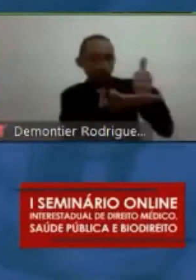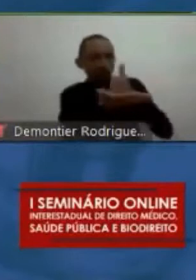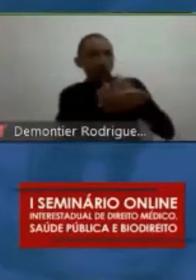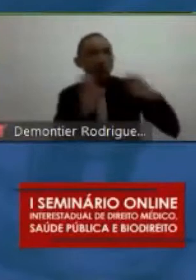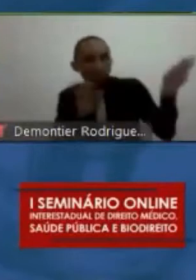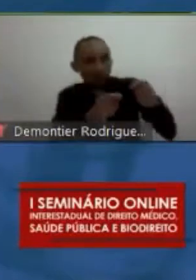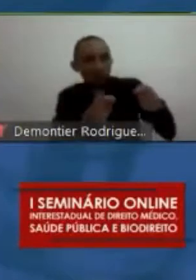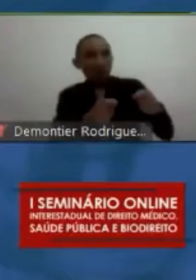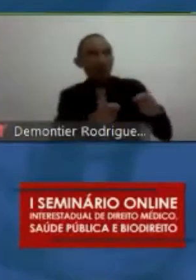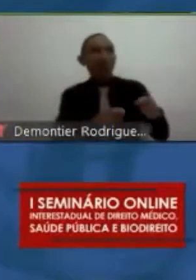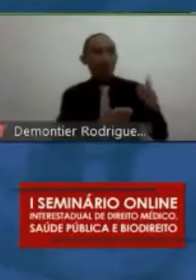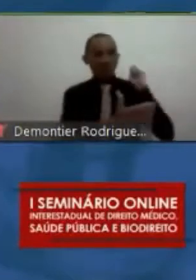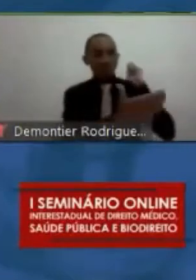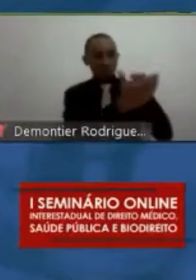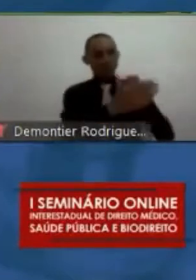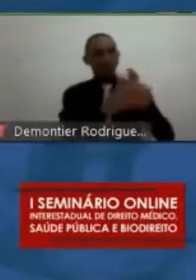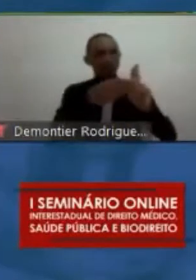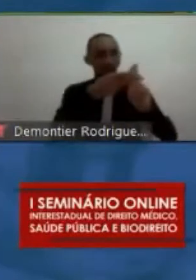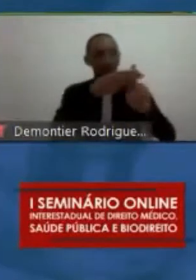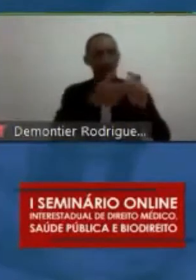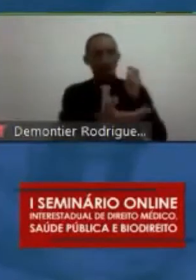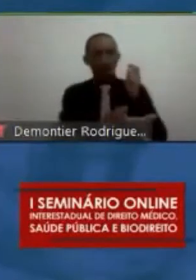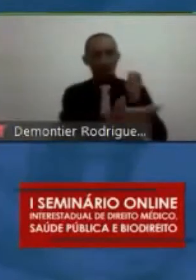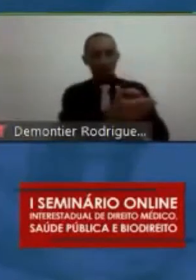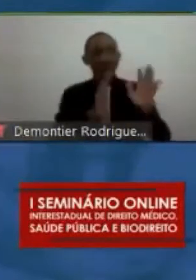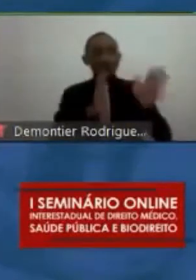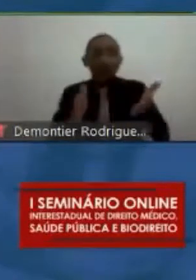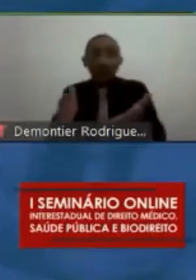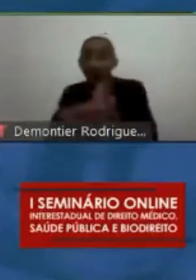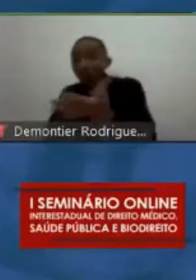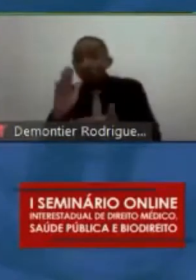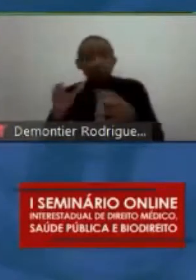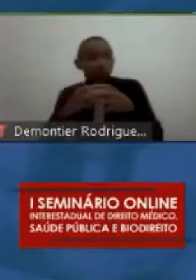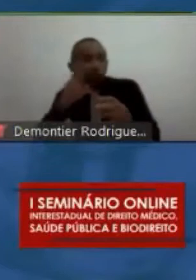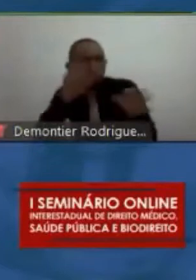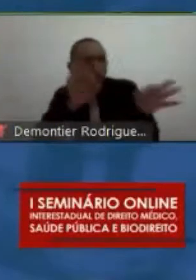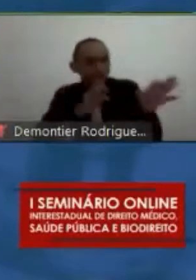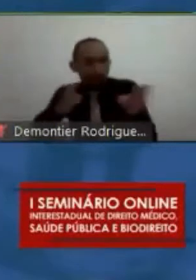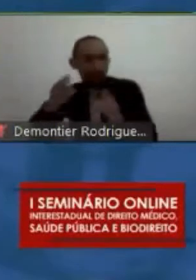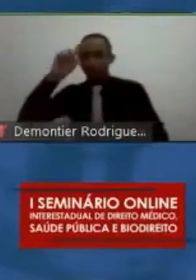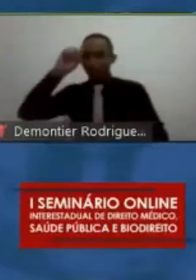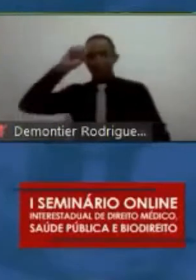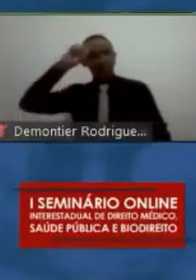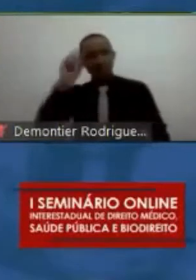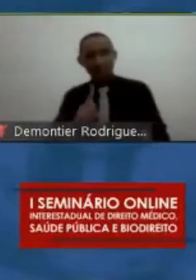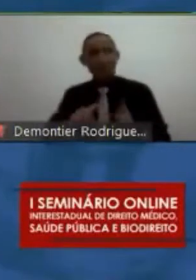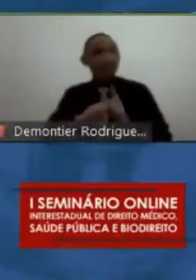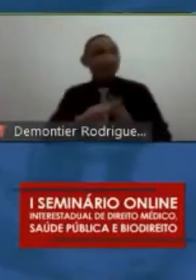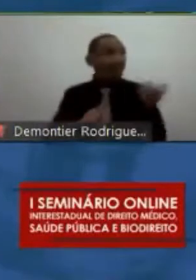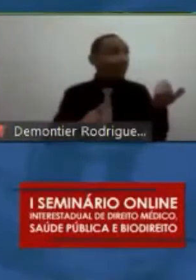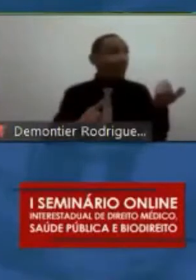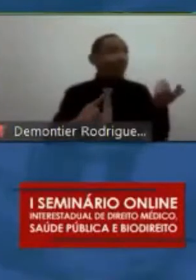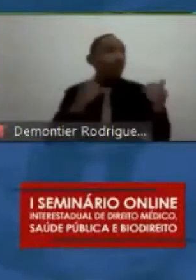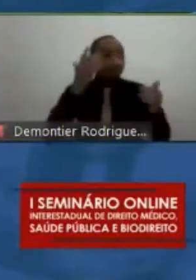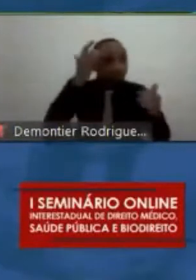e pagos pelo SUS. Talvez muitos dos gestores não saibam. Por quê? Porque não é prático do dia a dia. Não